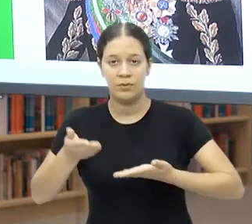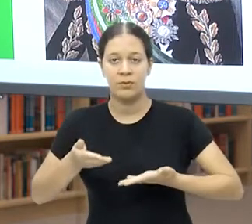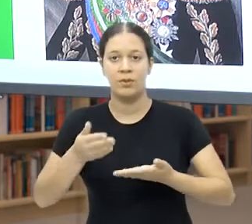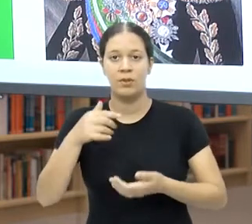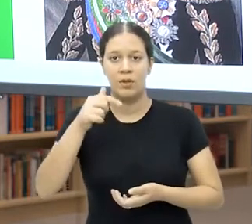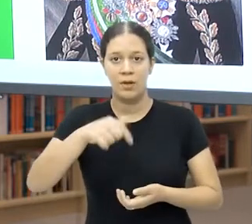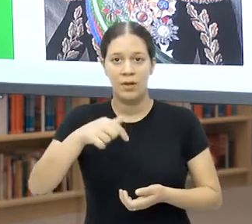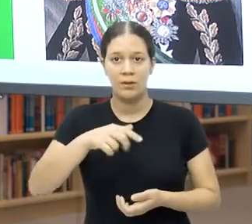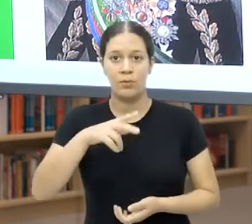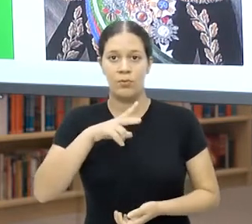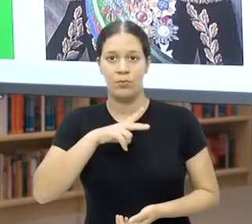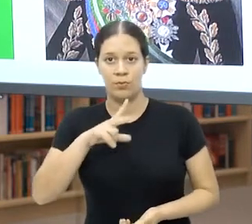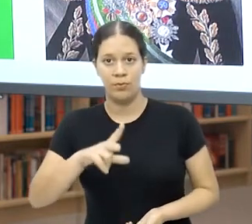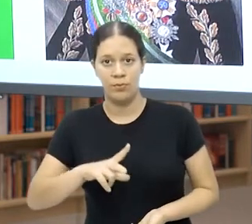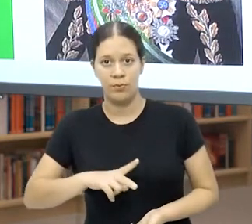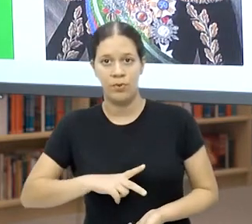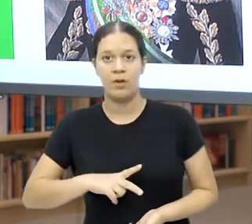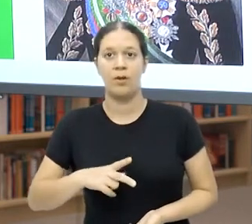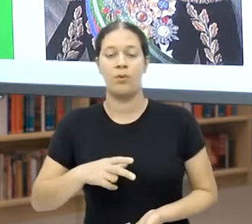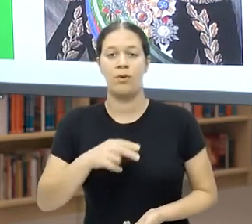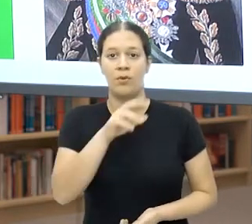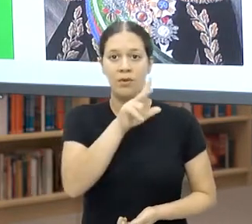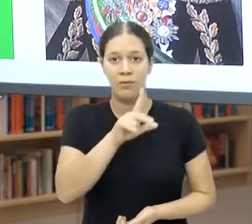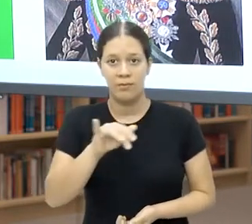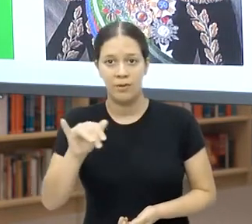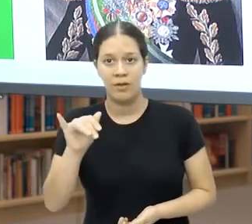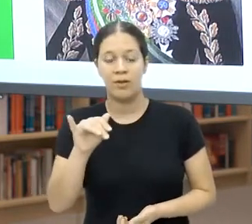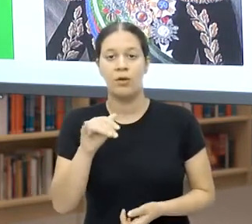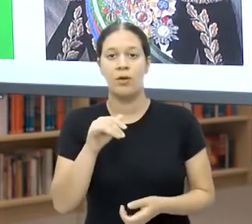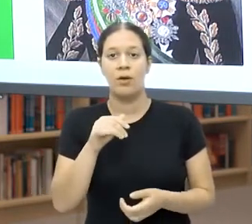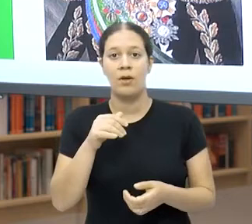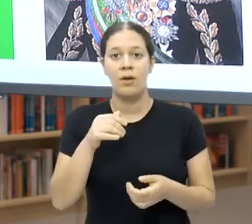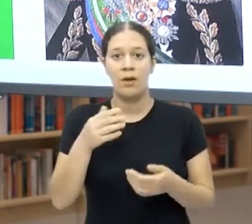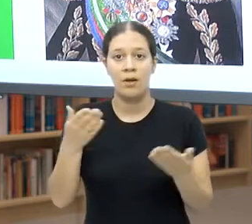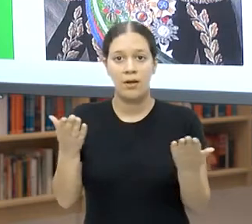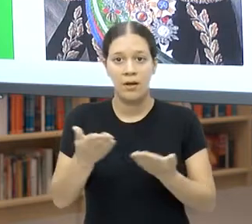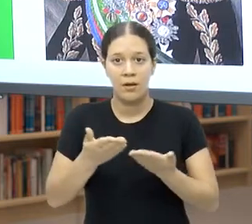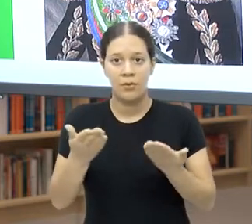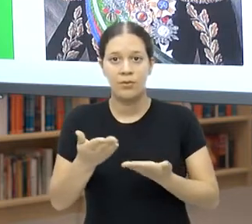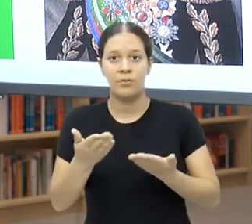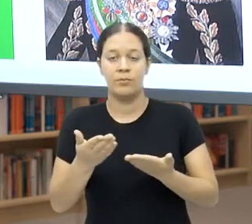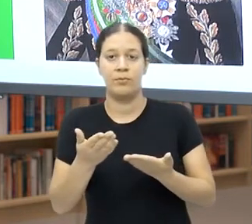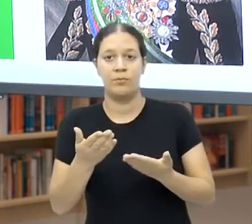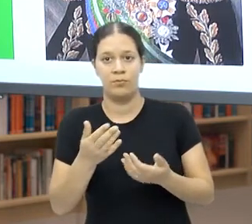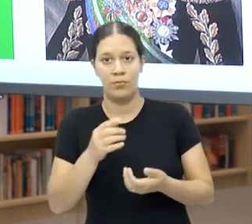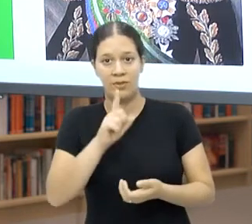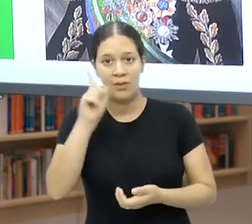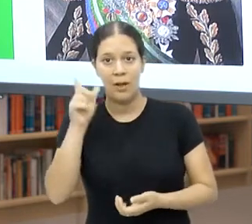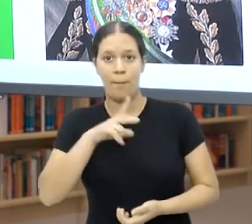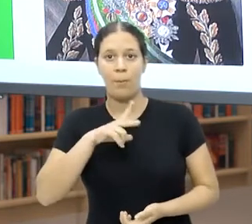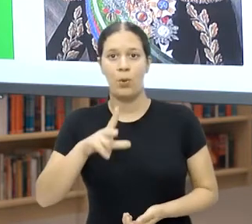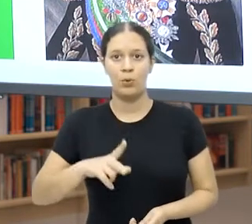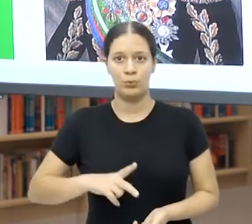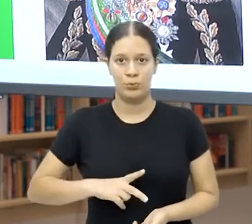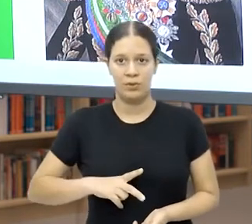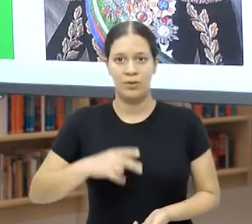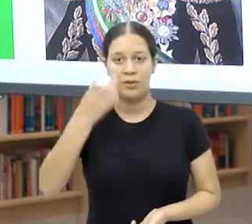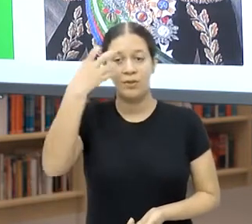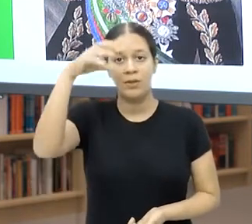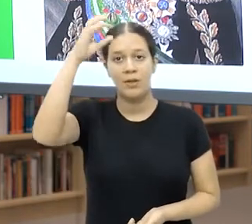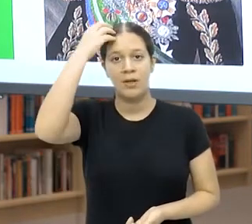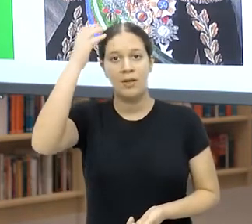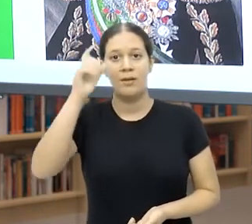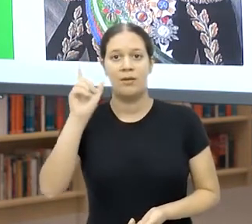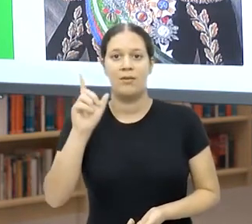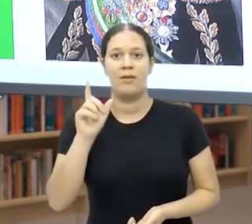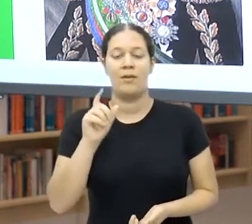para ir para Portugal, ele vai para Portugal, tá certo? E lá se torna o rei de Portugal. E vai deixar quem no